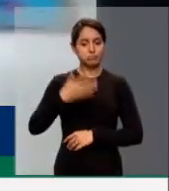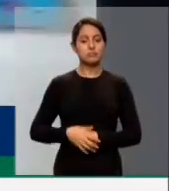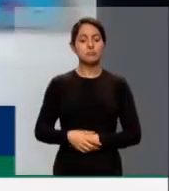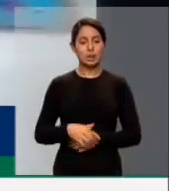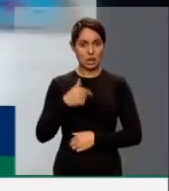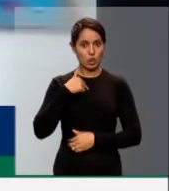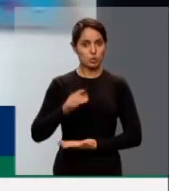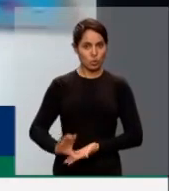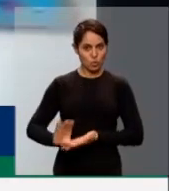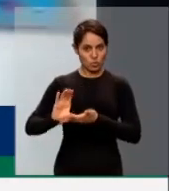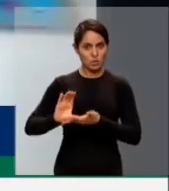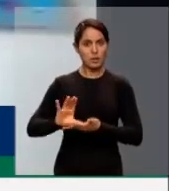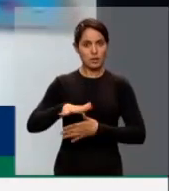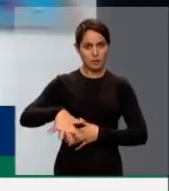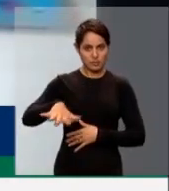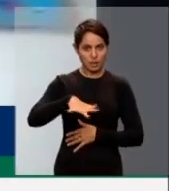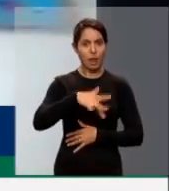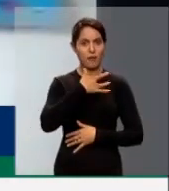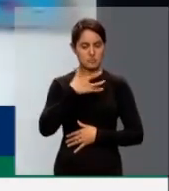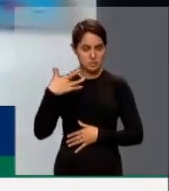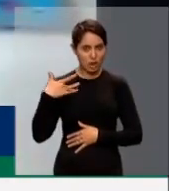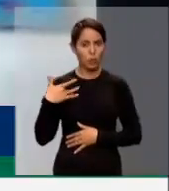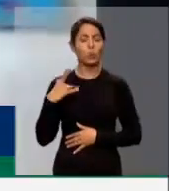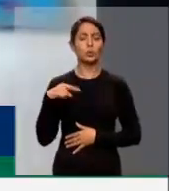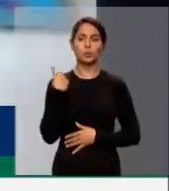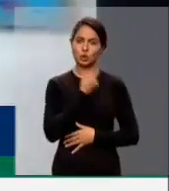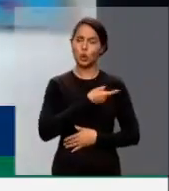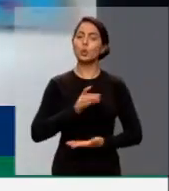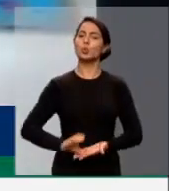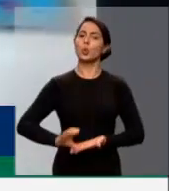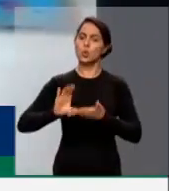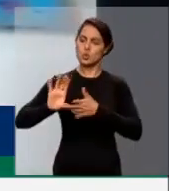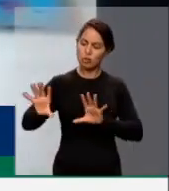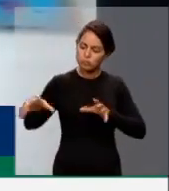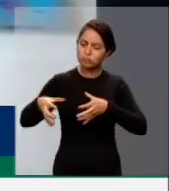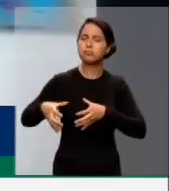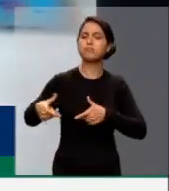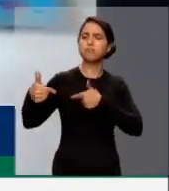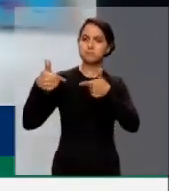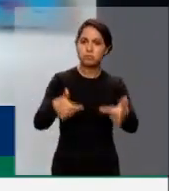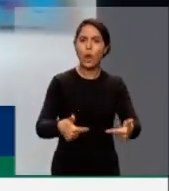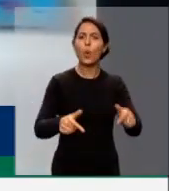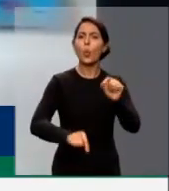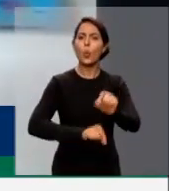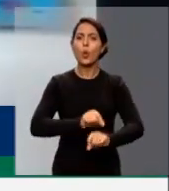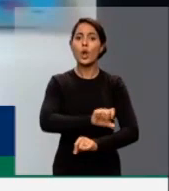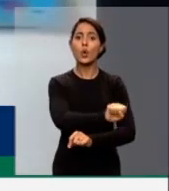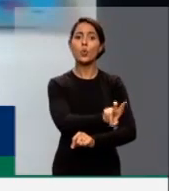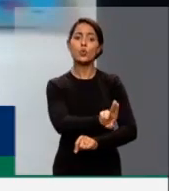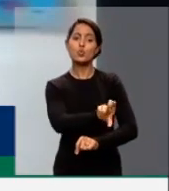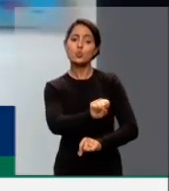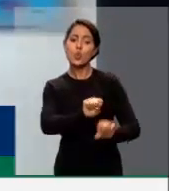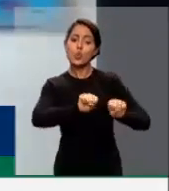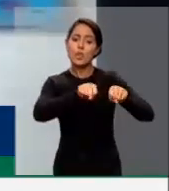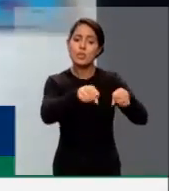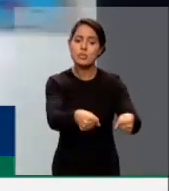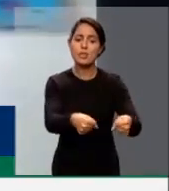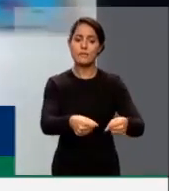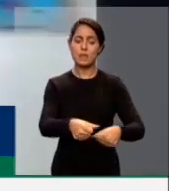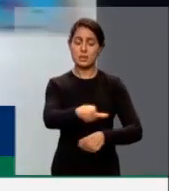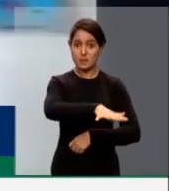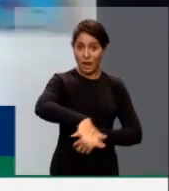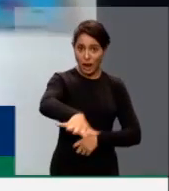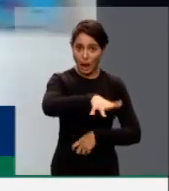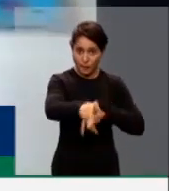Saúde, dessa luta que o Conselho tem travado nesse momento, né, em defesa do SUS, né, e na defesa da saúde